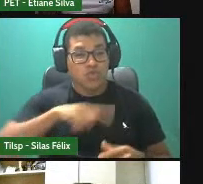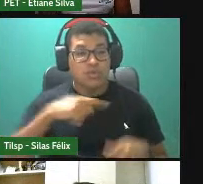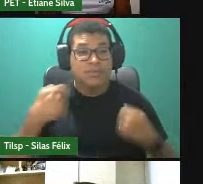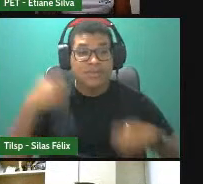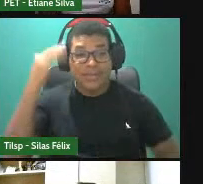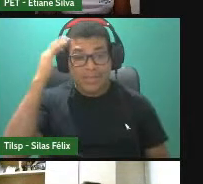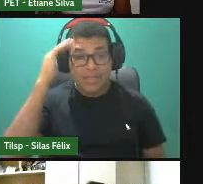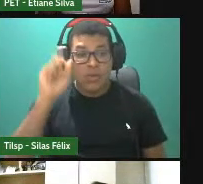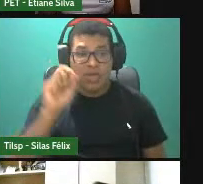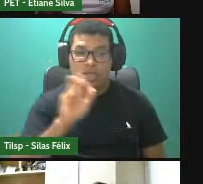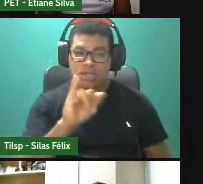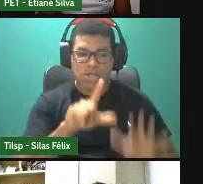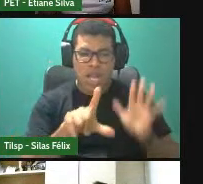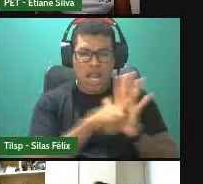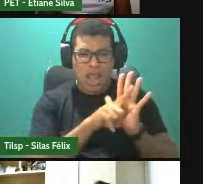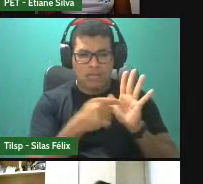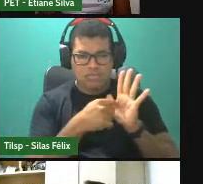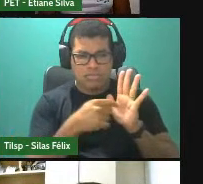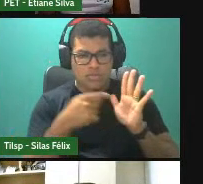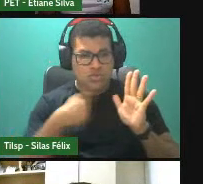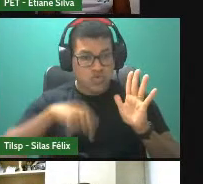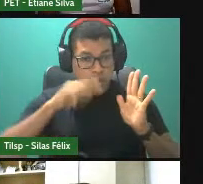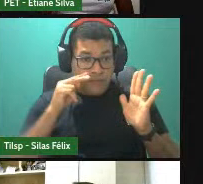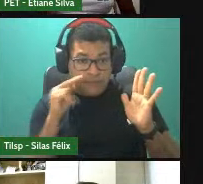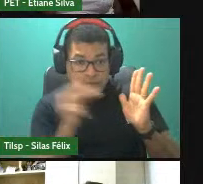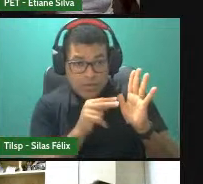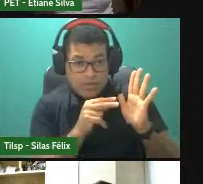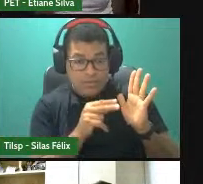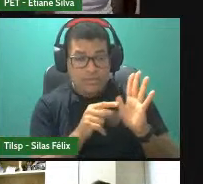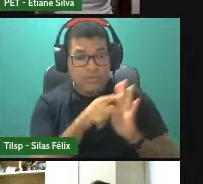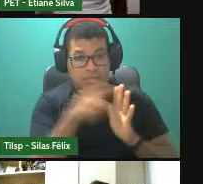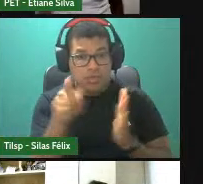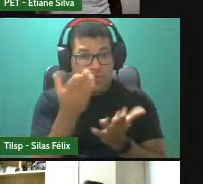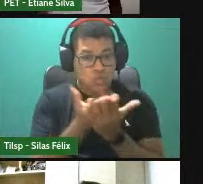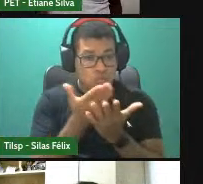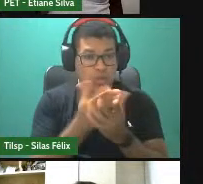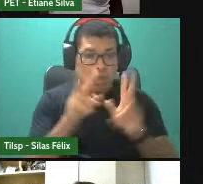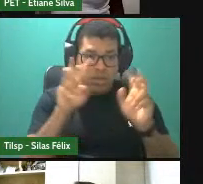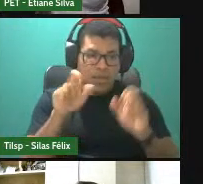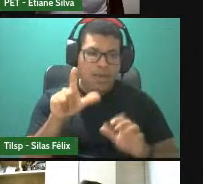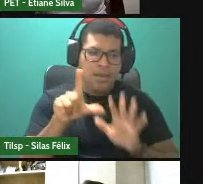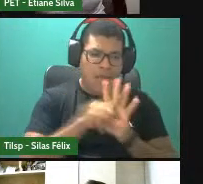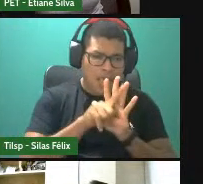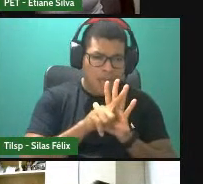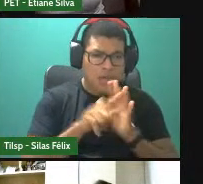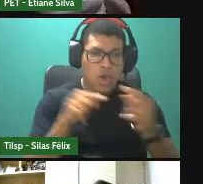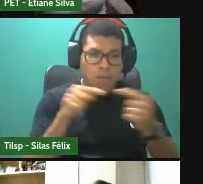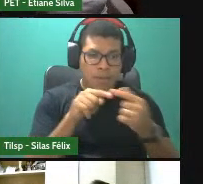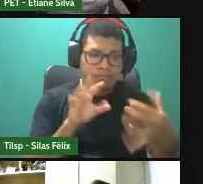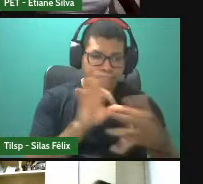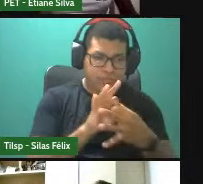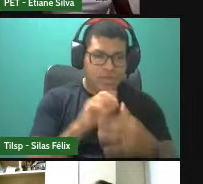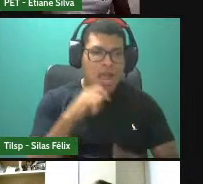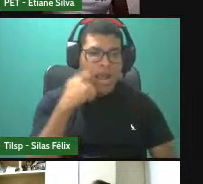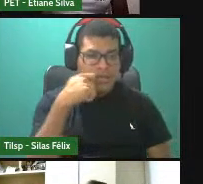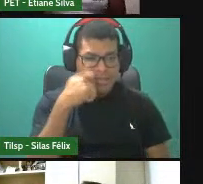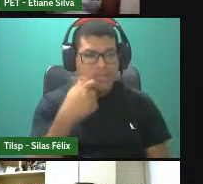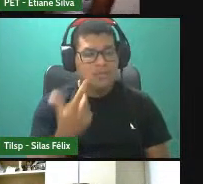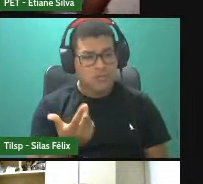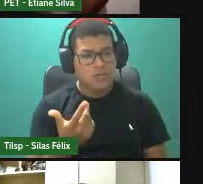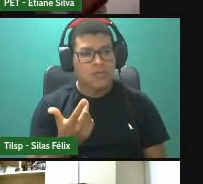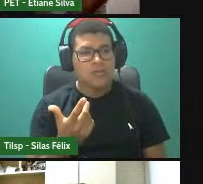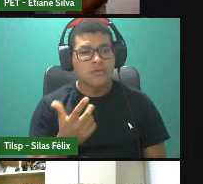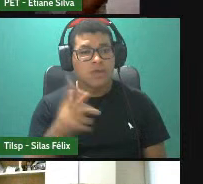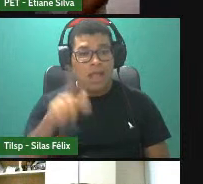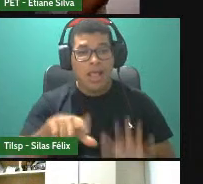a gente for para uma legislação, que é uma legislação que, quando forem estudar questões de legislações aplicadas à odontologia, né, é a